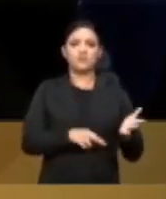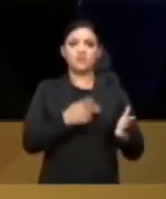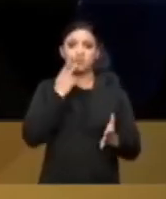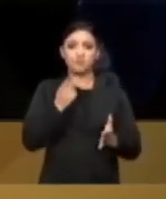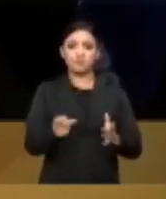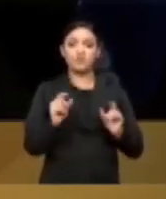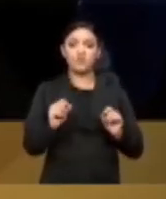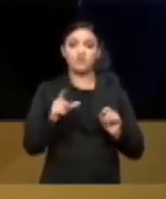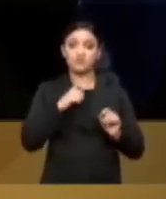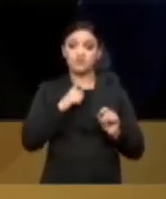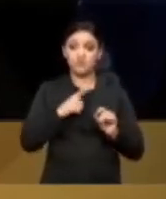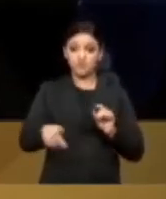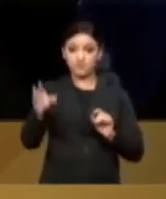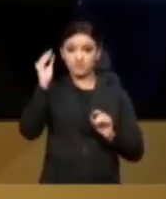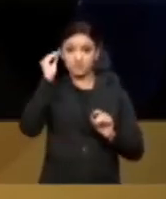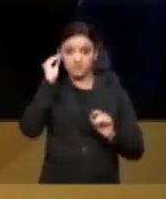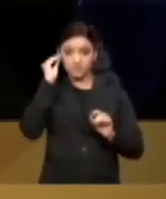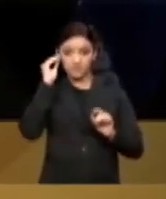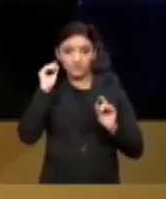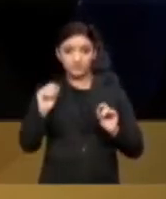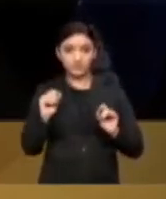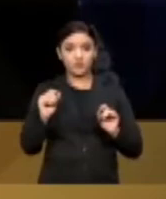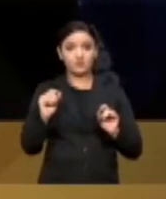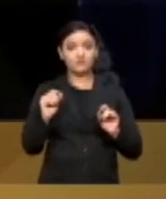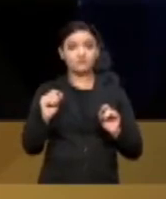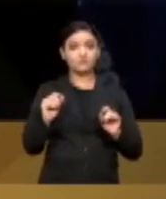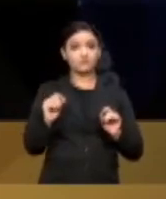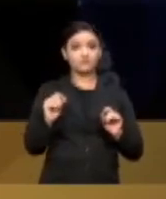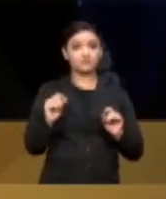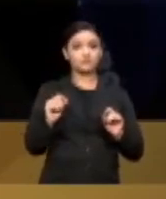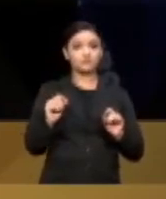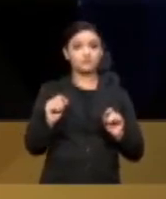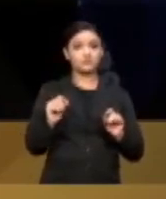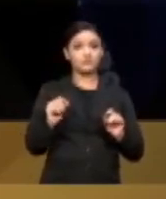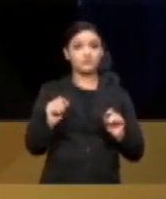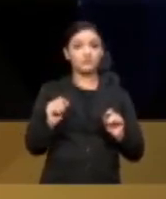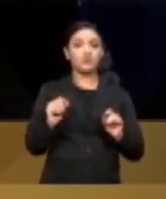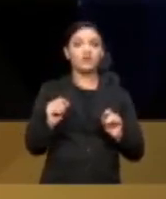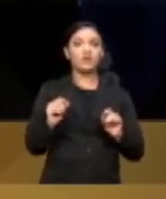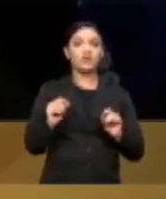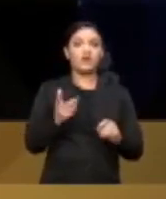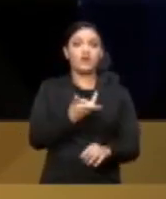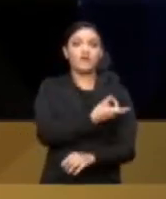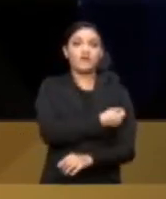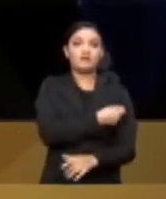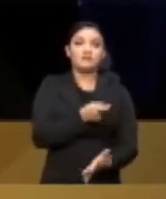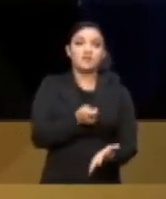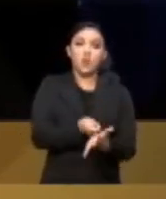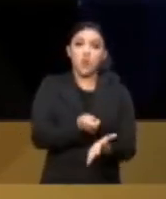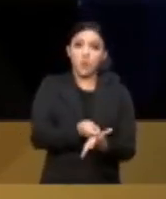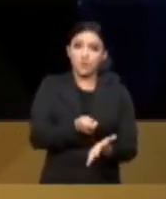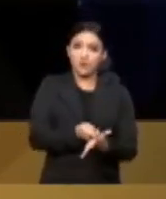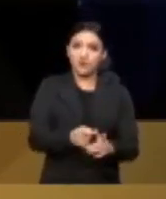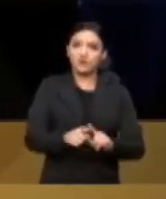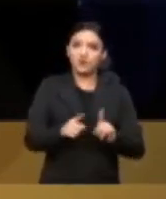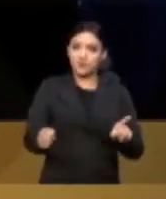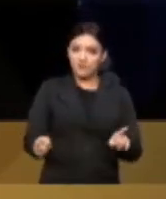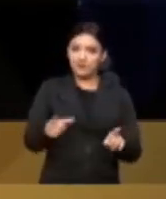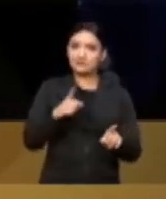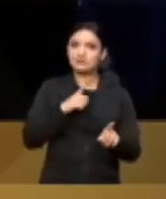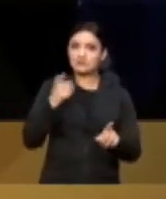fixar a interpretação de que a adoção da medida de vacinação obrigatória embasada em evidências científicas